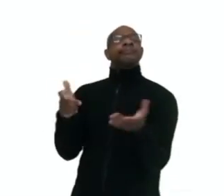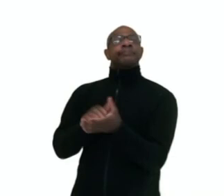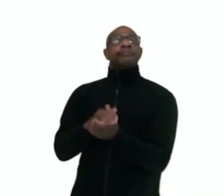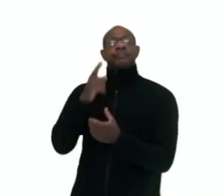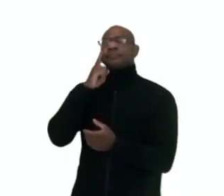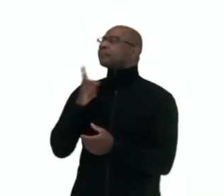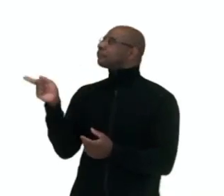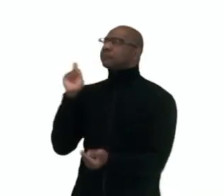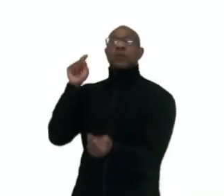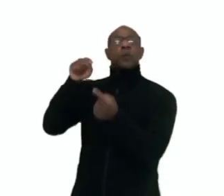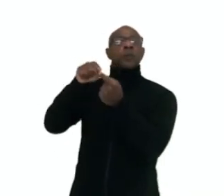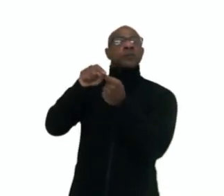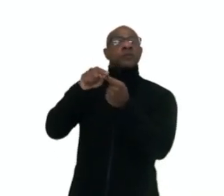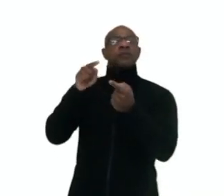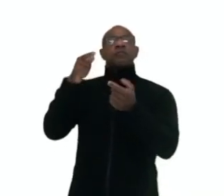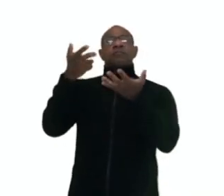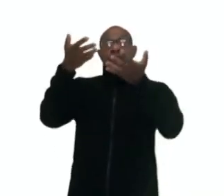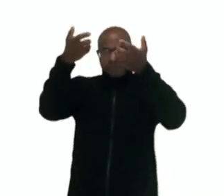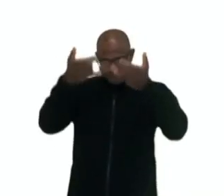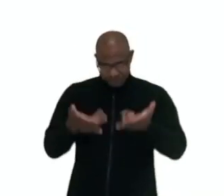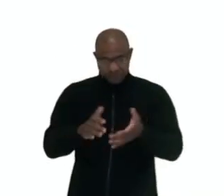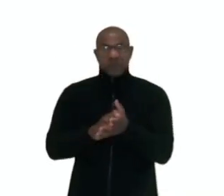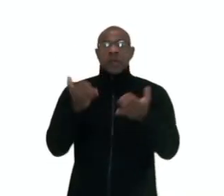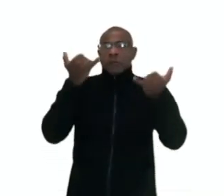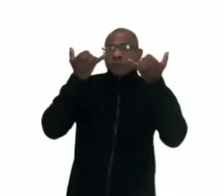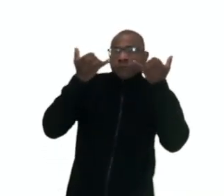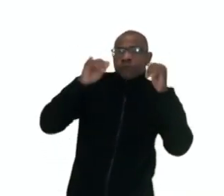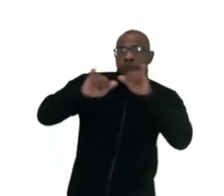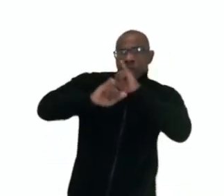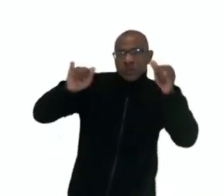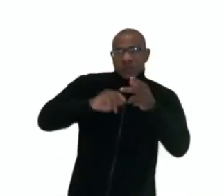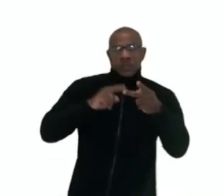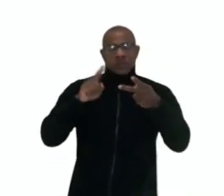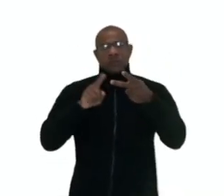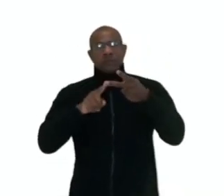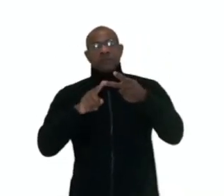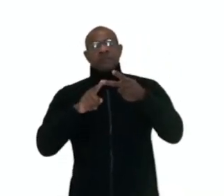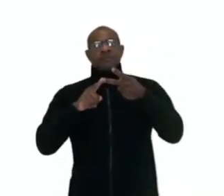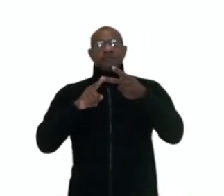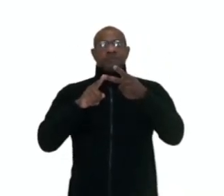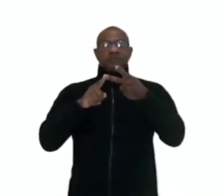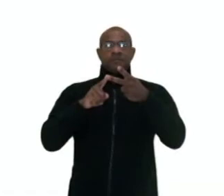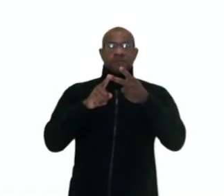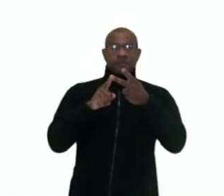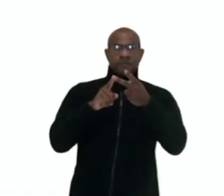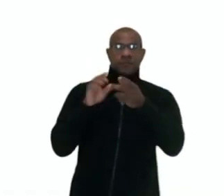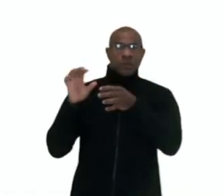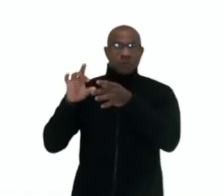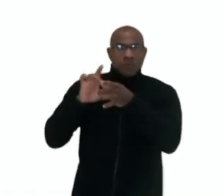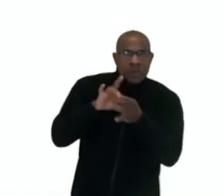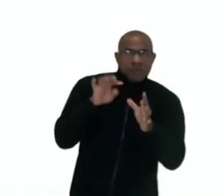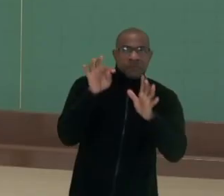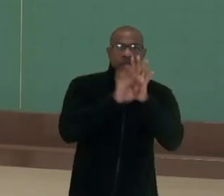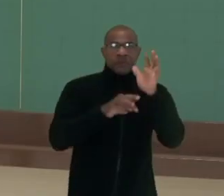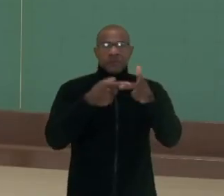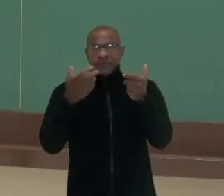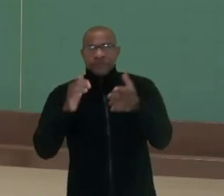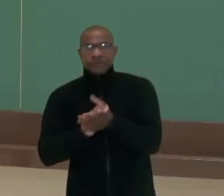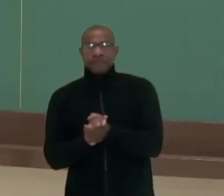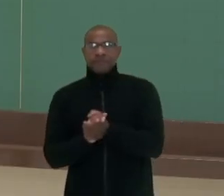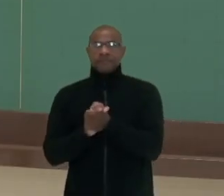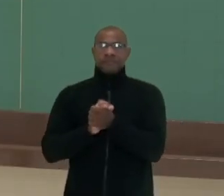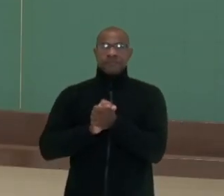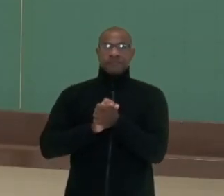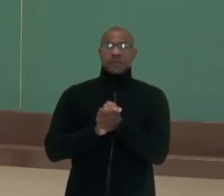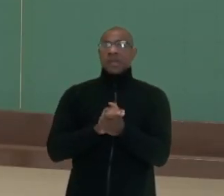e a finalidade da notícia, contexto de produção da notícia, funções de linguagem